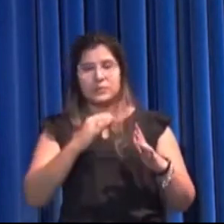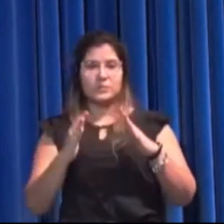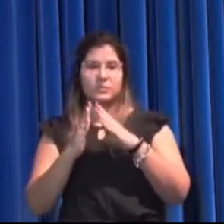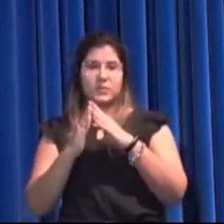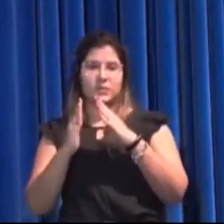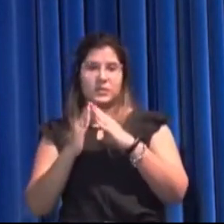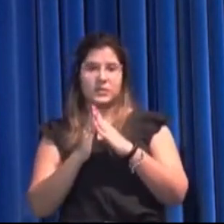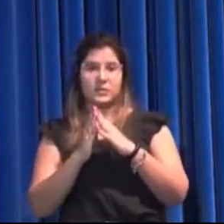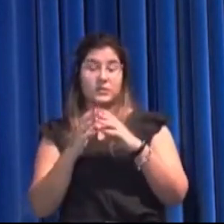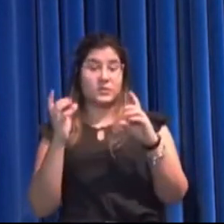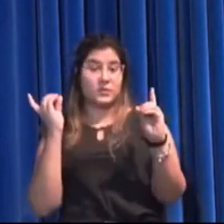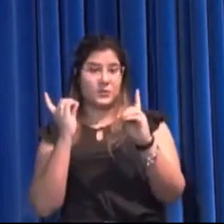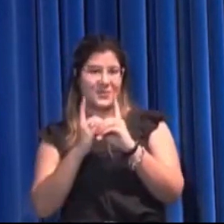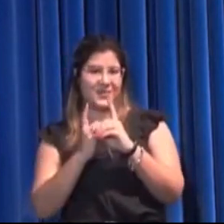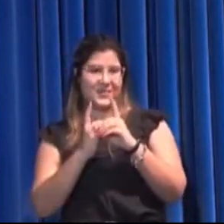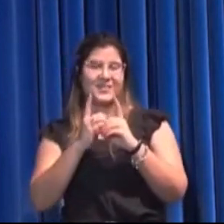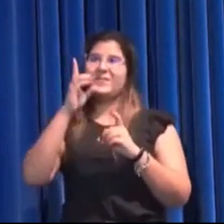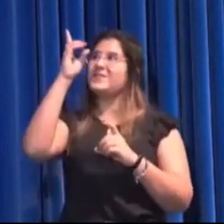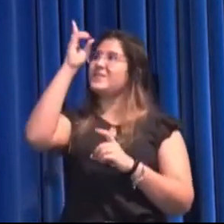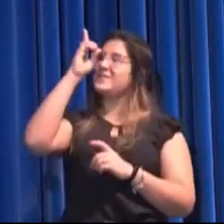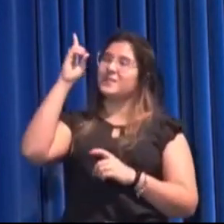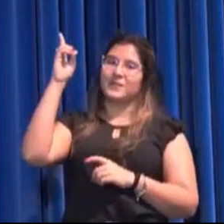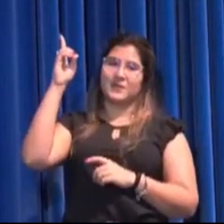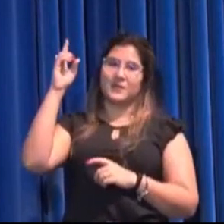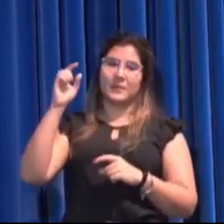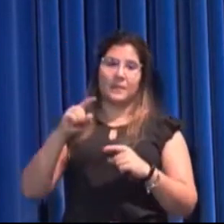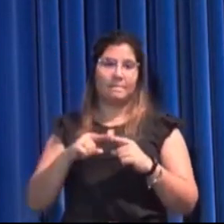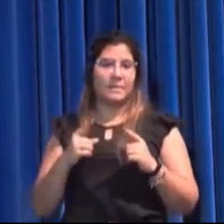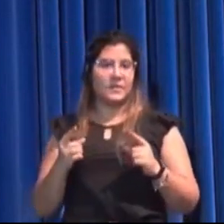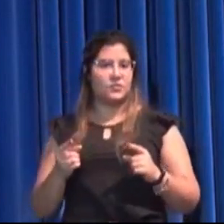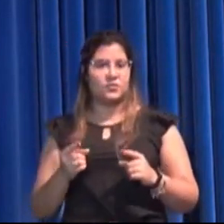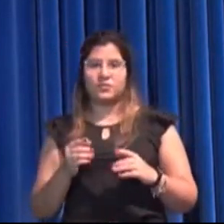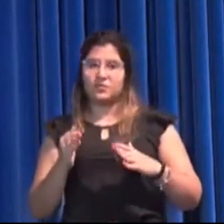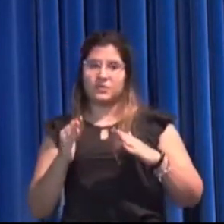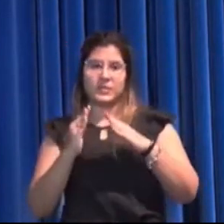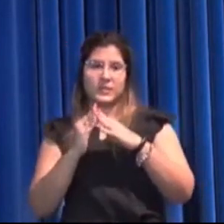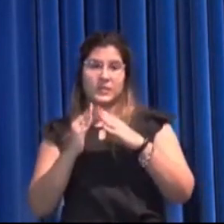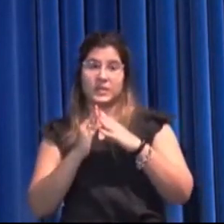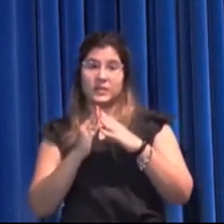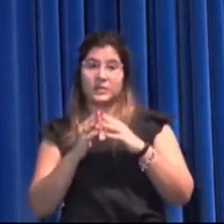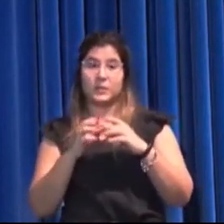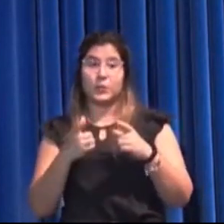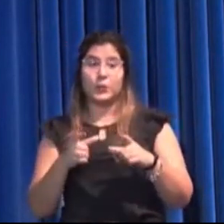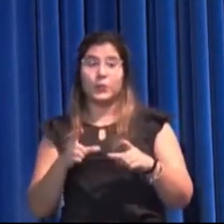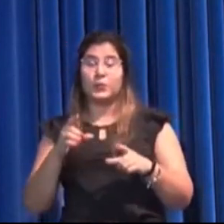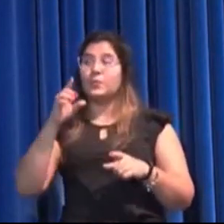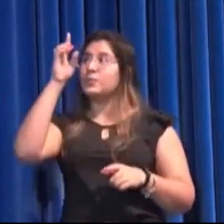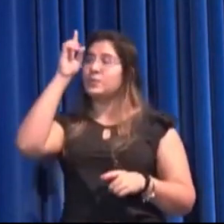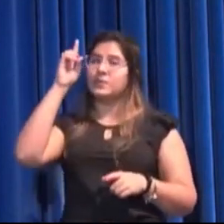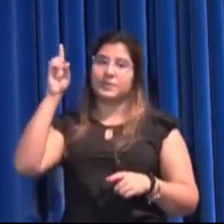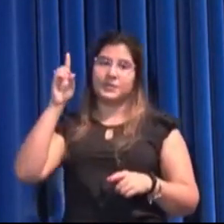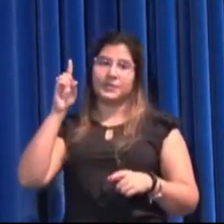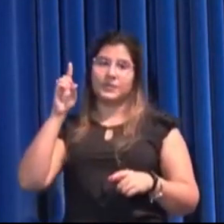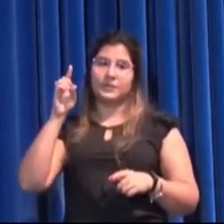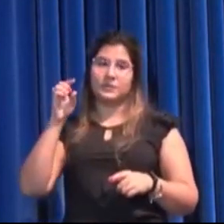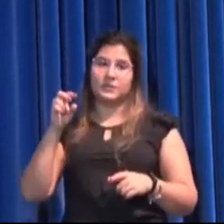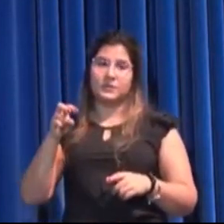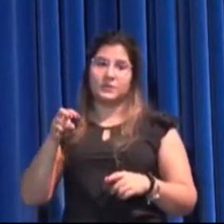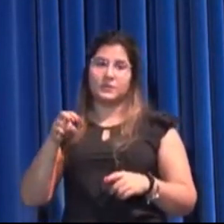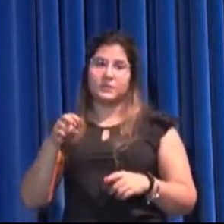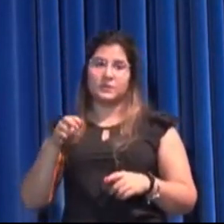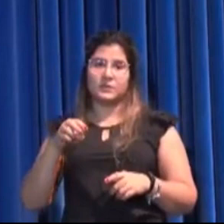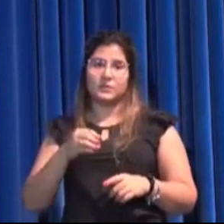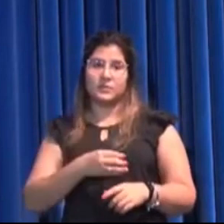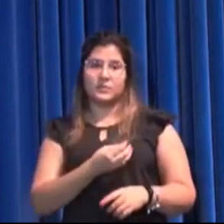casa de encontro com Deus. Mas não era uma casa onde Deus iria fixar